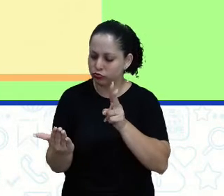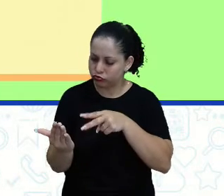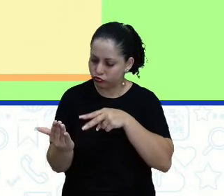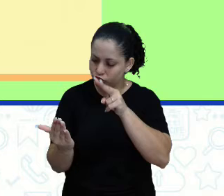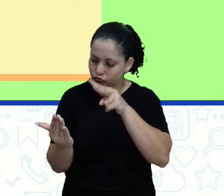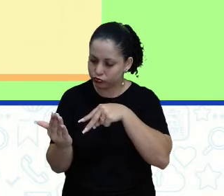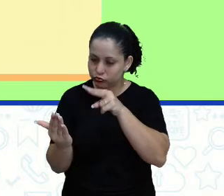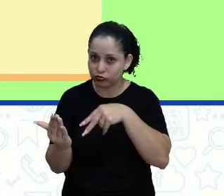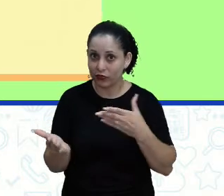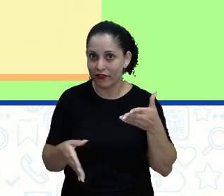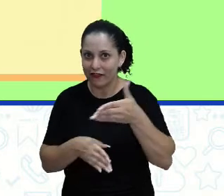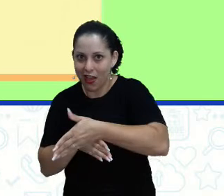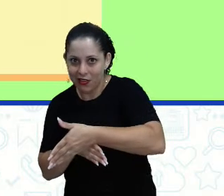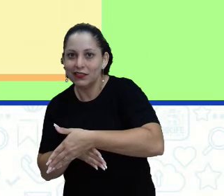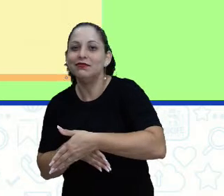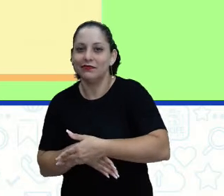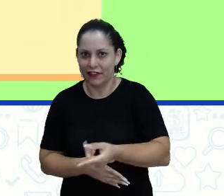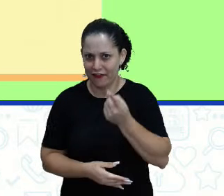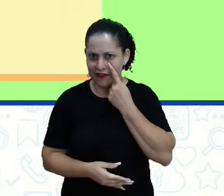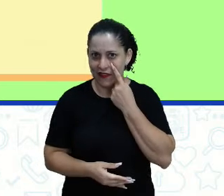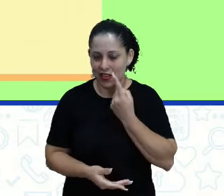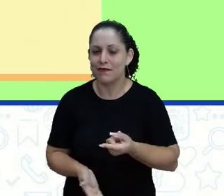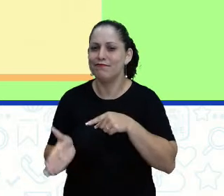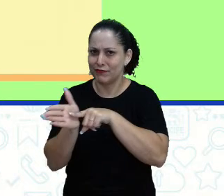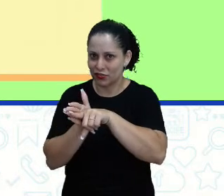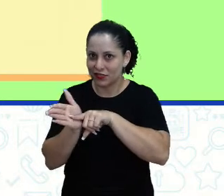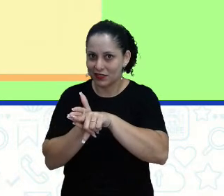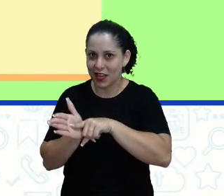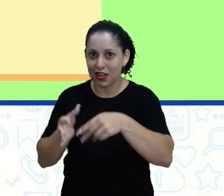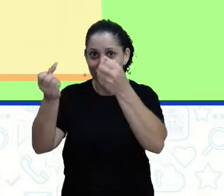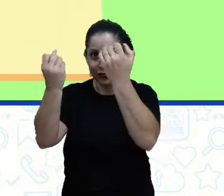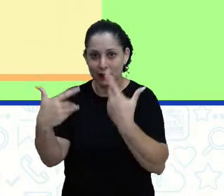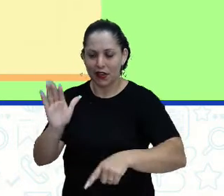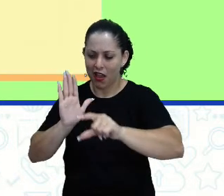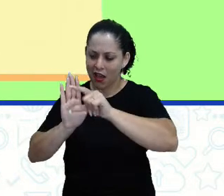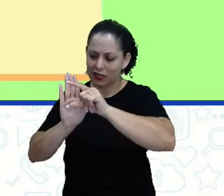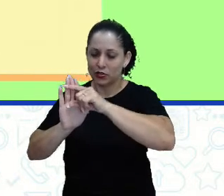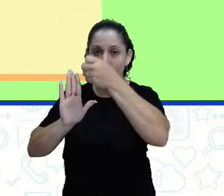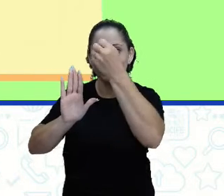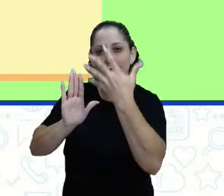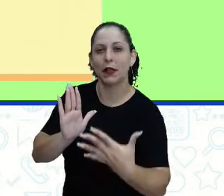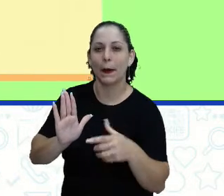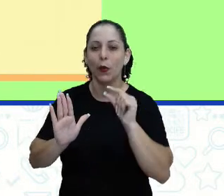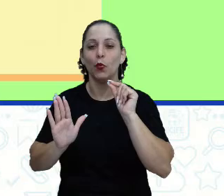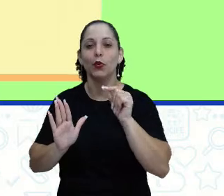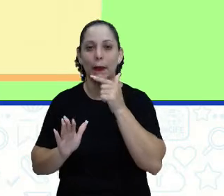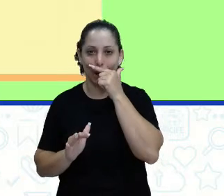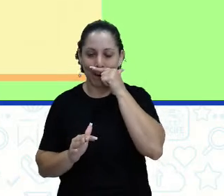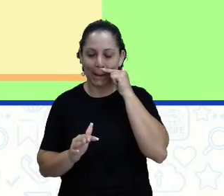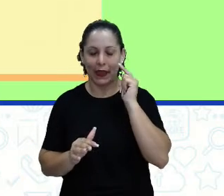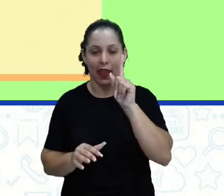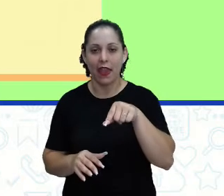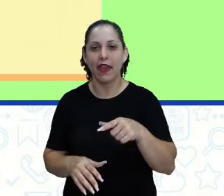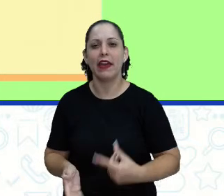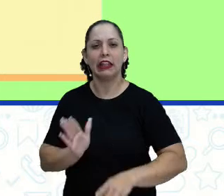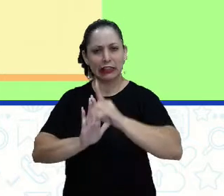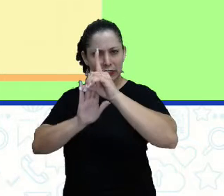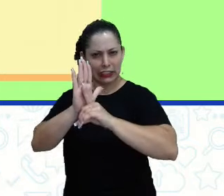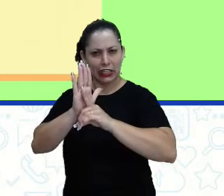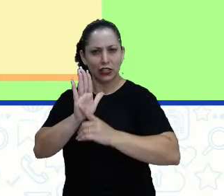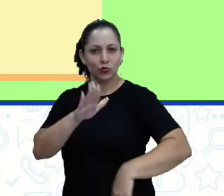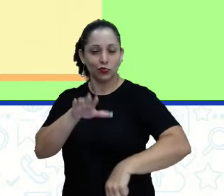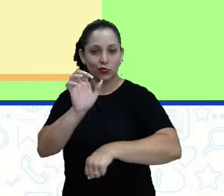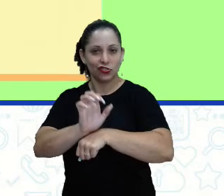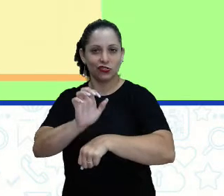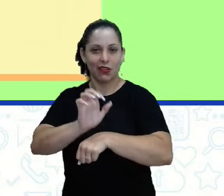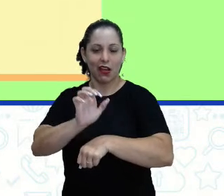verdade, pode ir à vontade. Então, ó, lá a gente tem dizendo que é dever do Estado fomentar